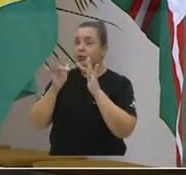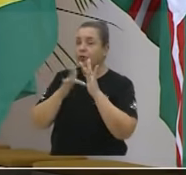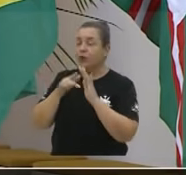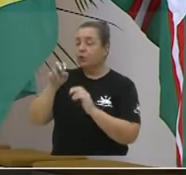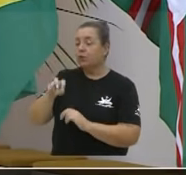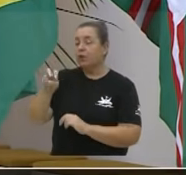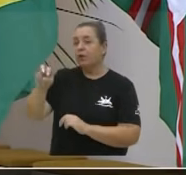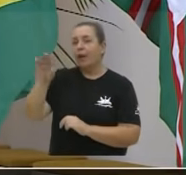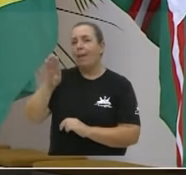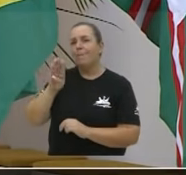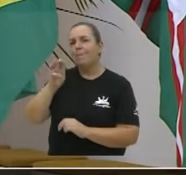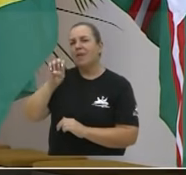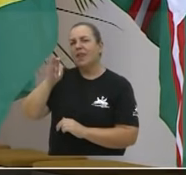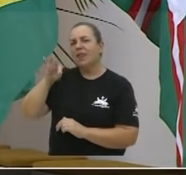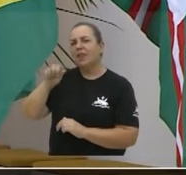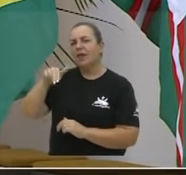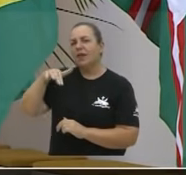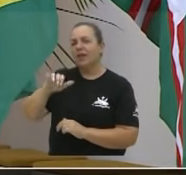Betânia,